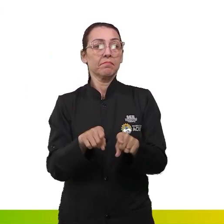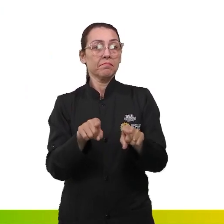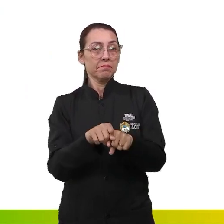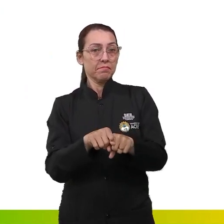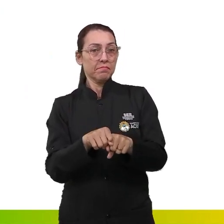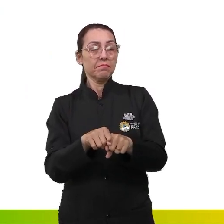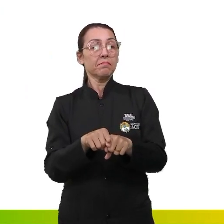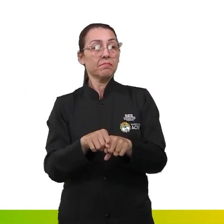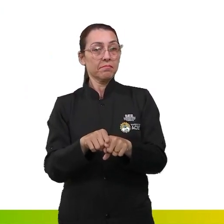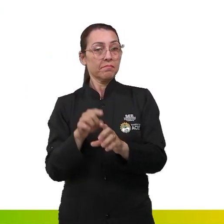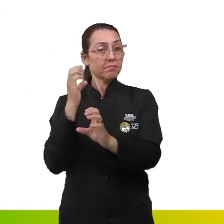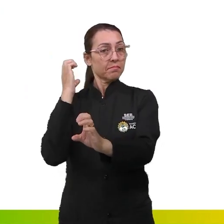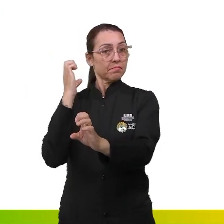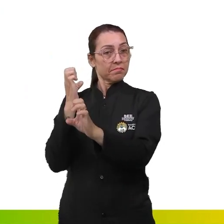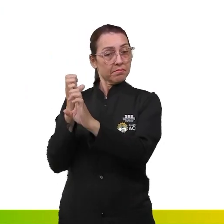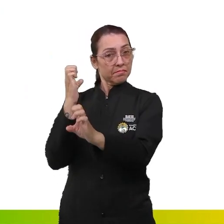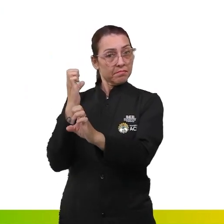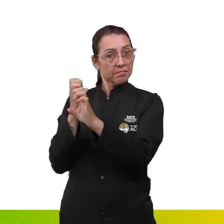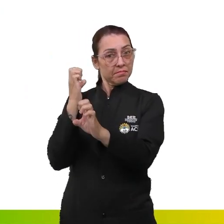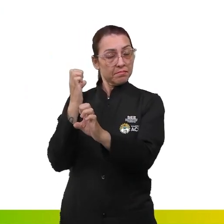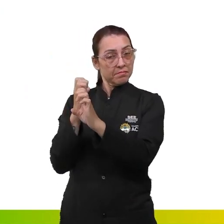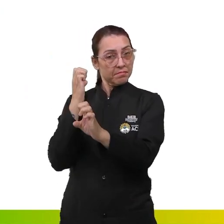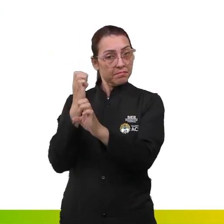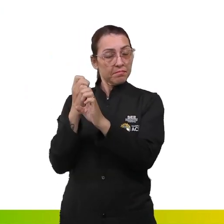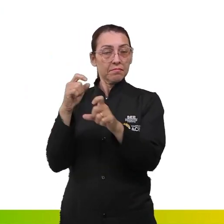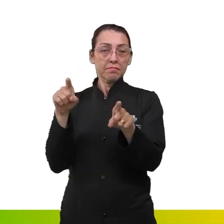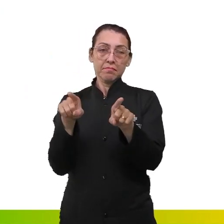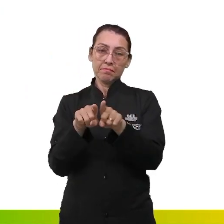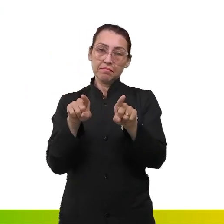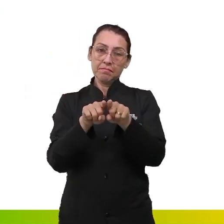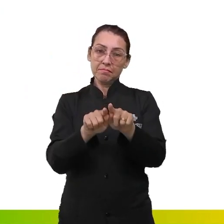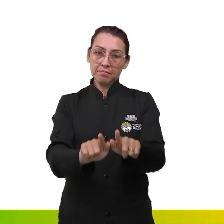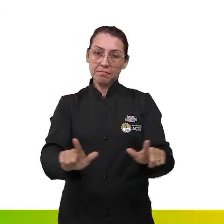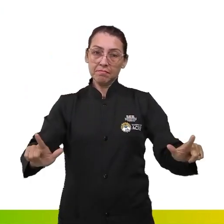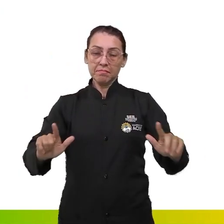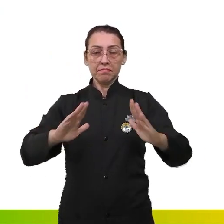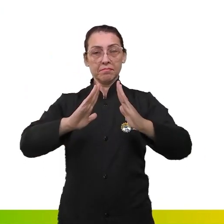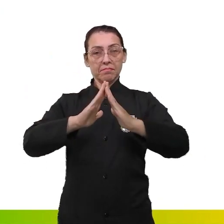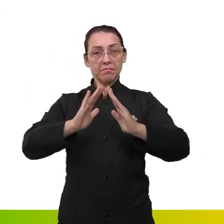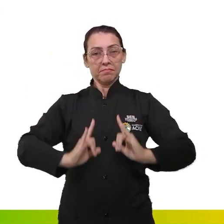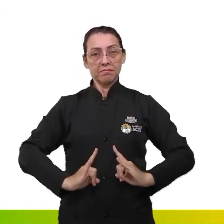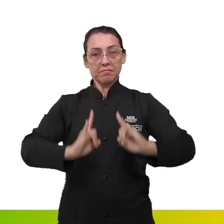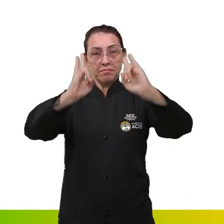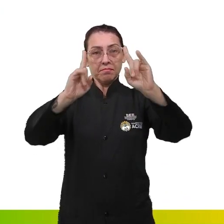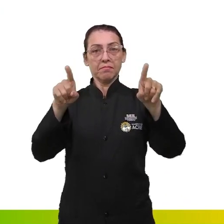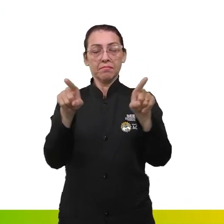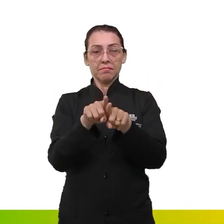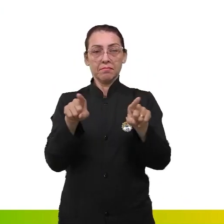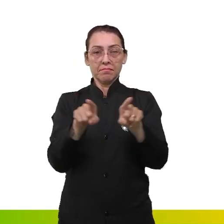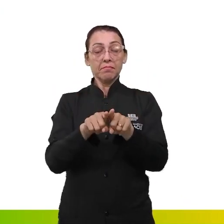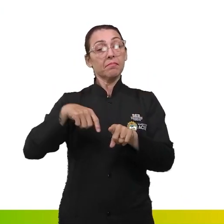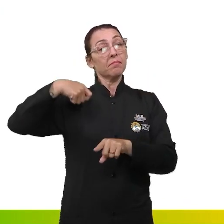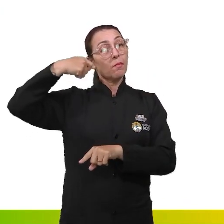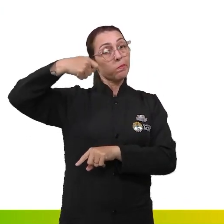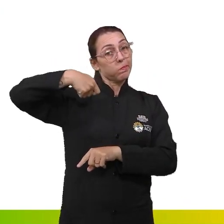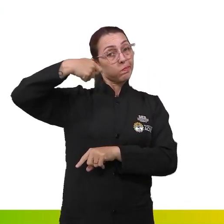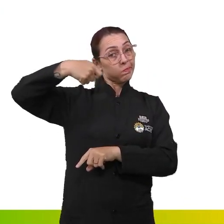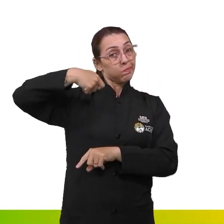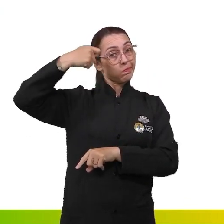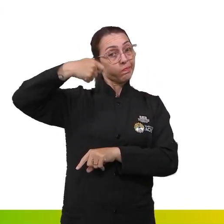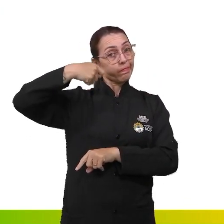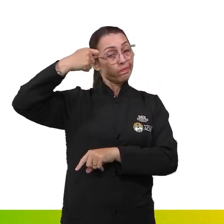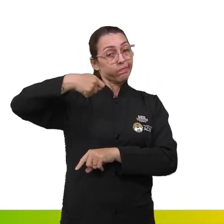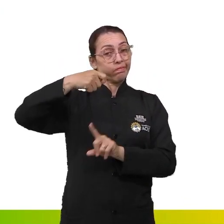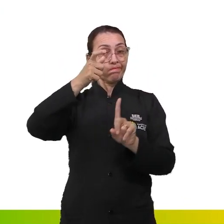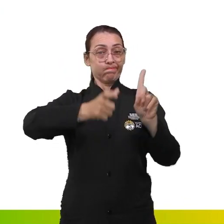assemelha, ele é engenheiro, pero ele é engenheiro na parte de la planta, el arquitecto, la decoração. Ator, interpreta